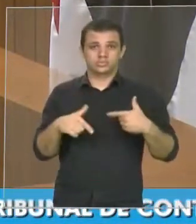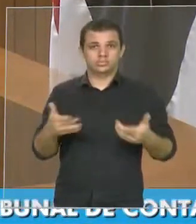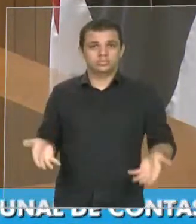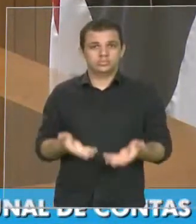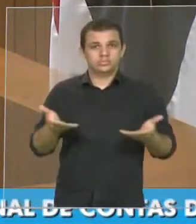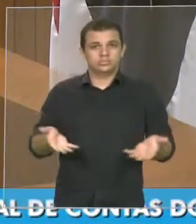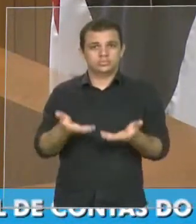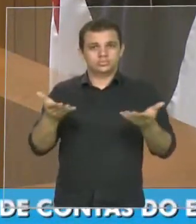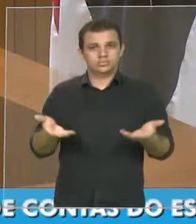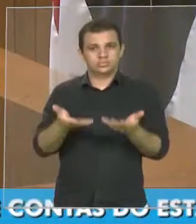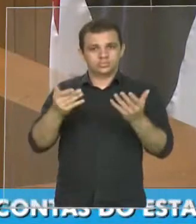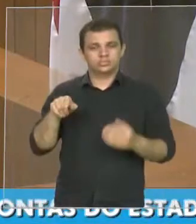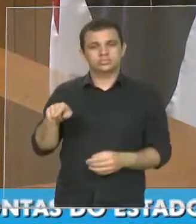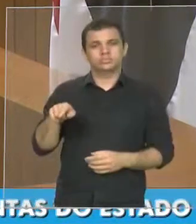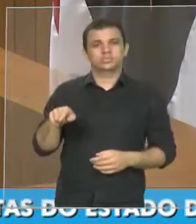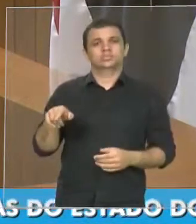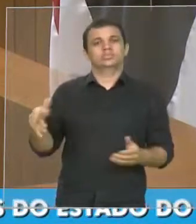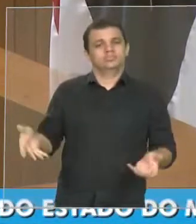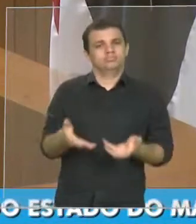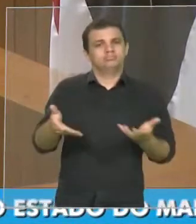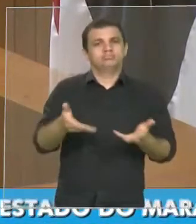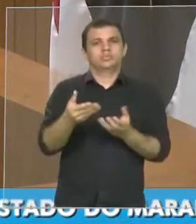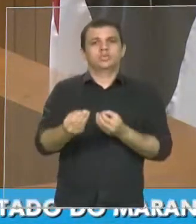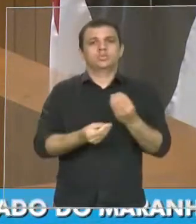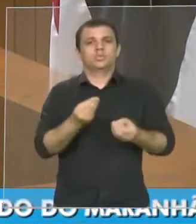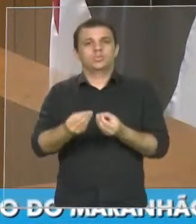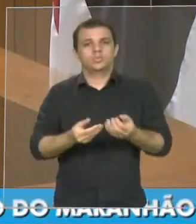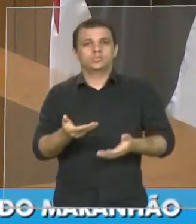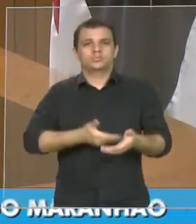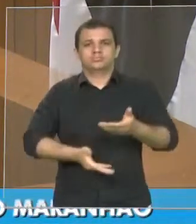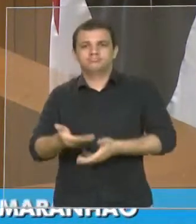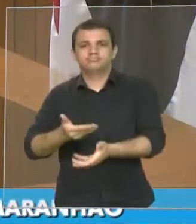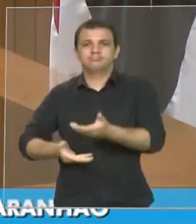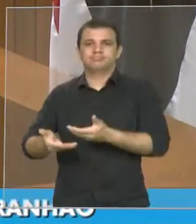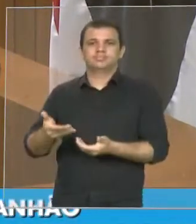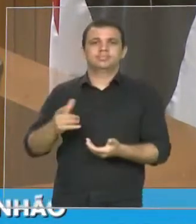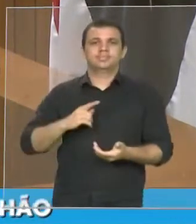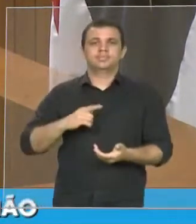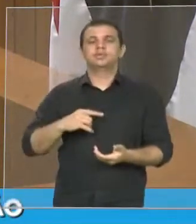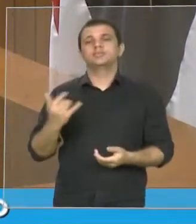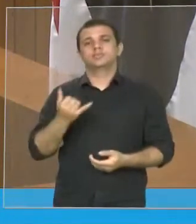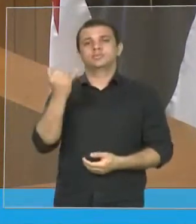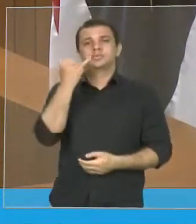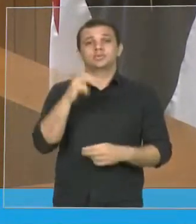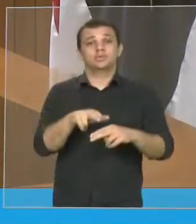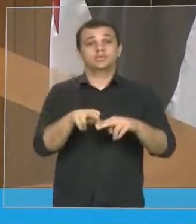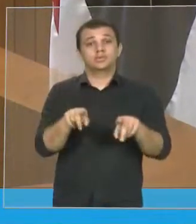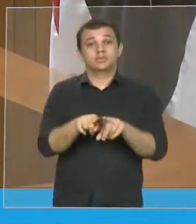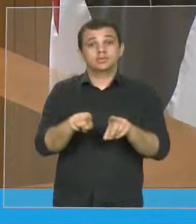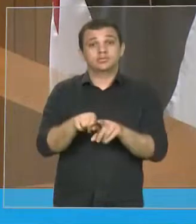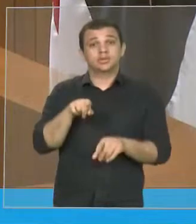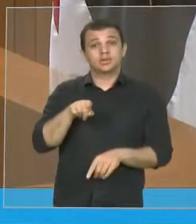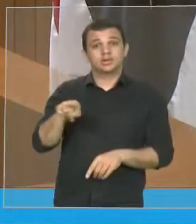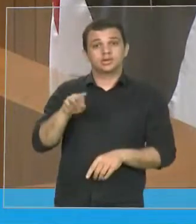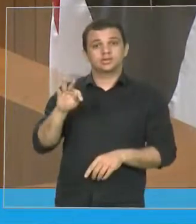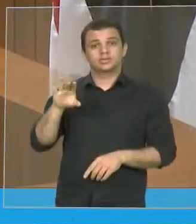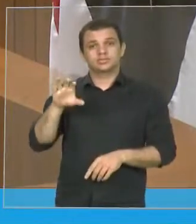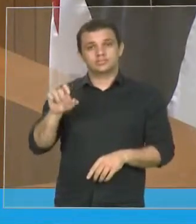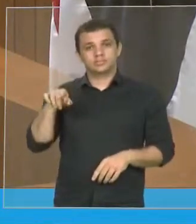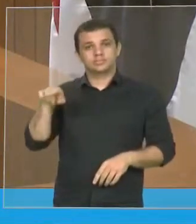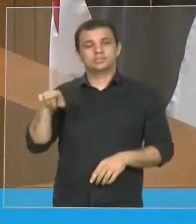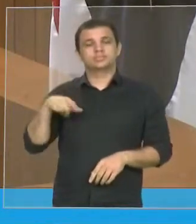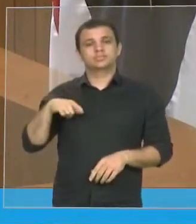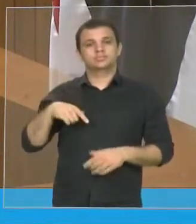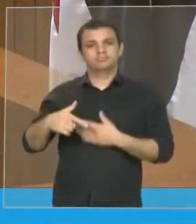tem sido preponderante. Não só isso, o protagonismo que nós temos notado nas ações do TCE e